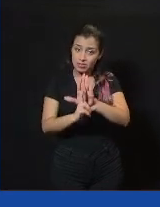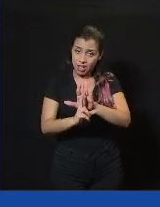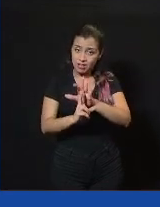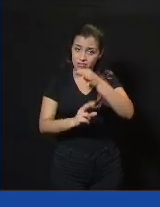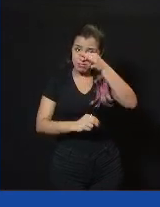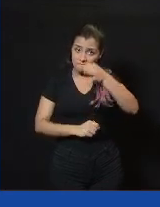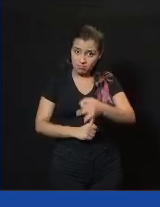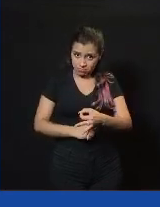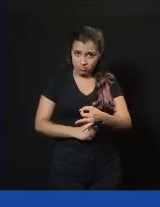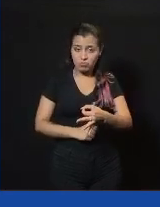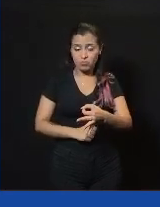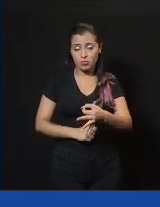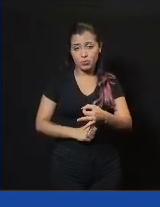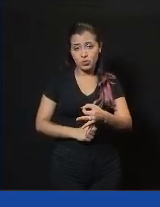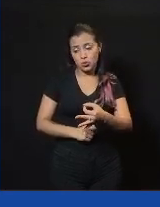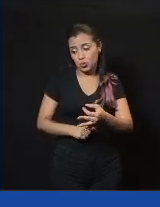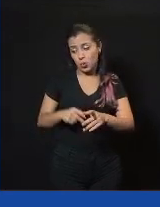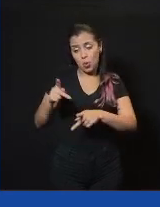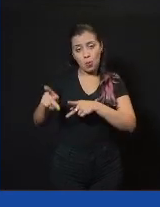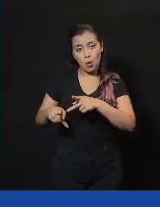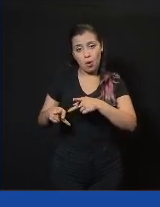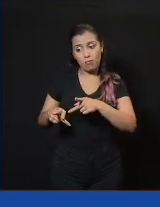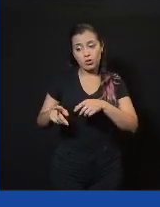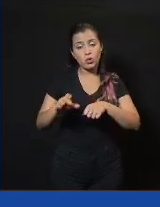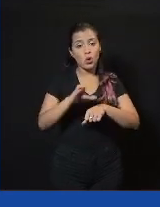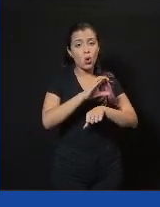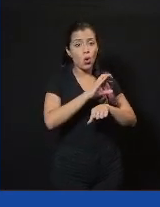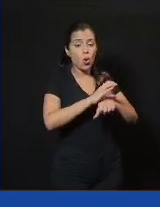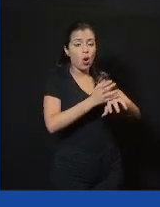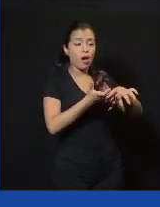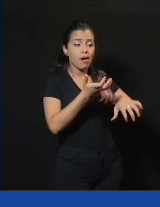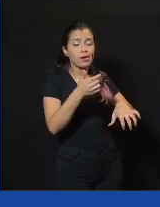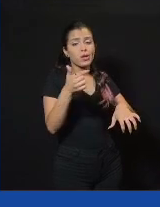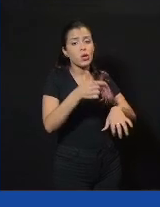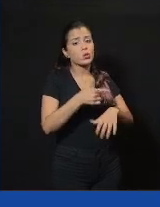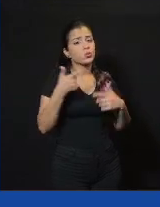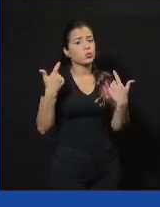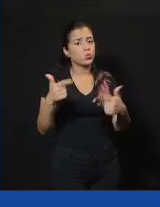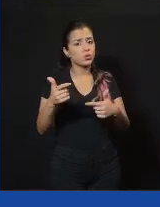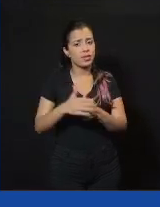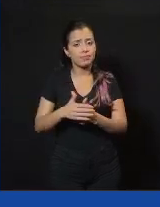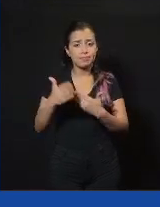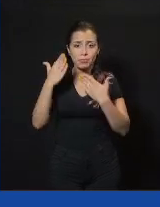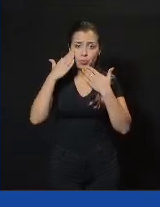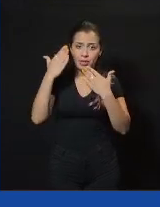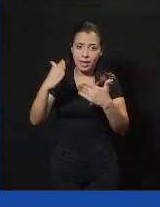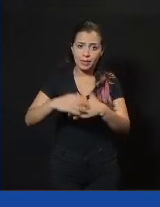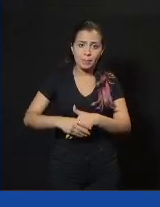representatividade de seus povos no Congresso Nacional, que hoje em dia não existe. Muito obrigado.